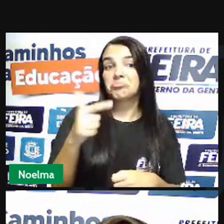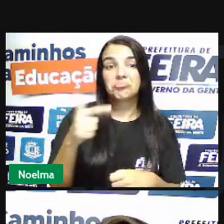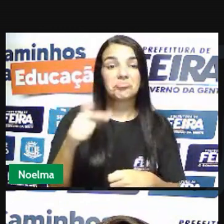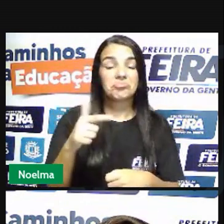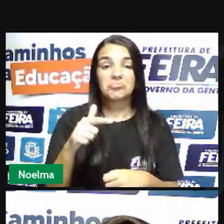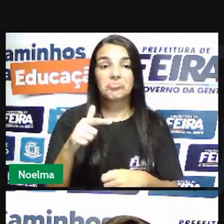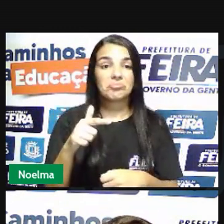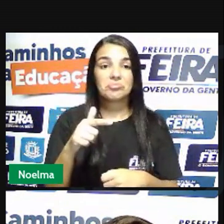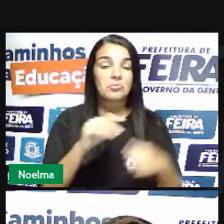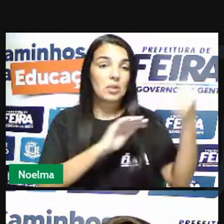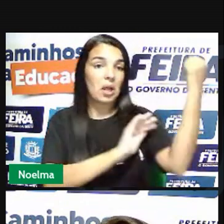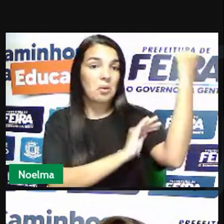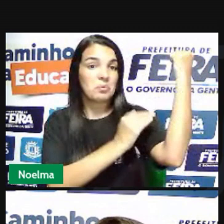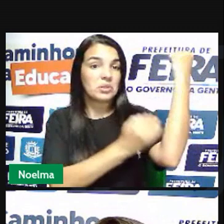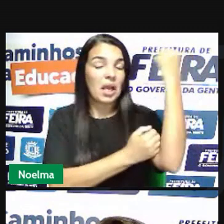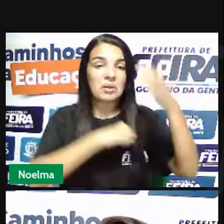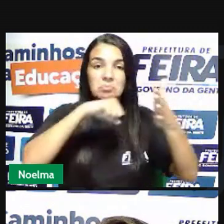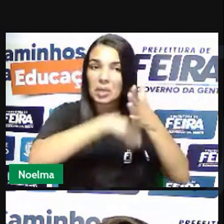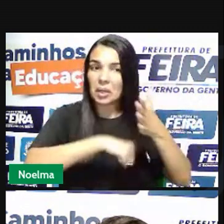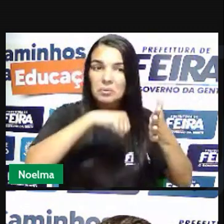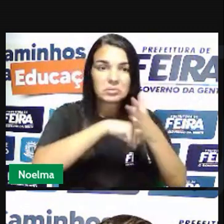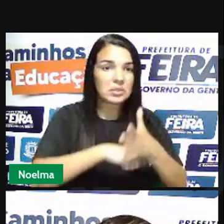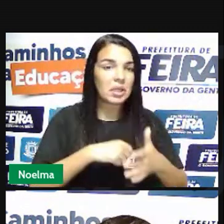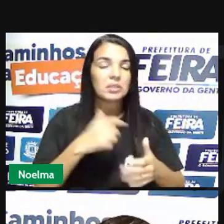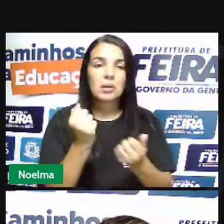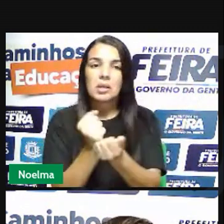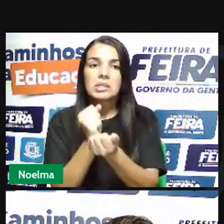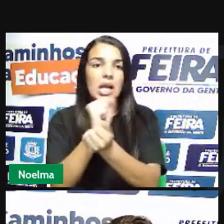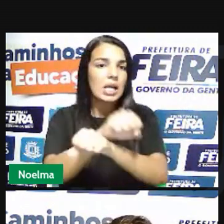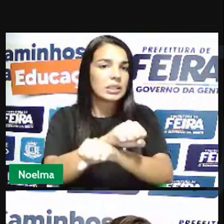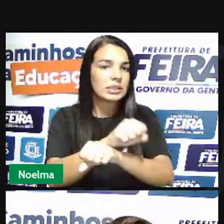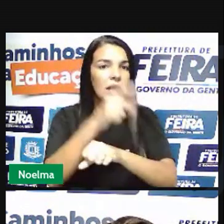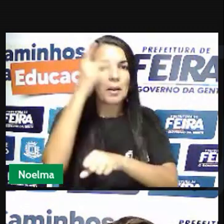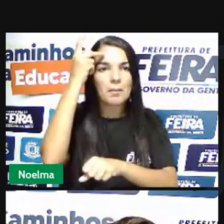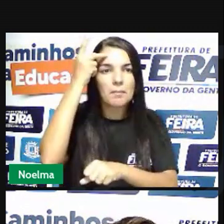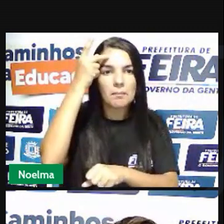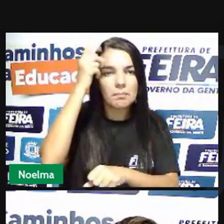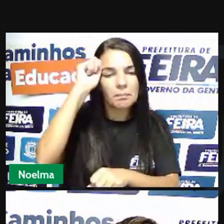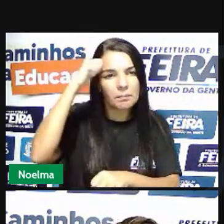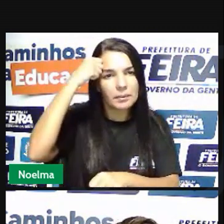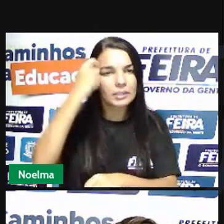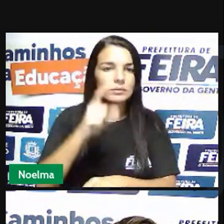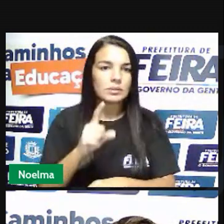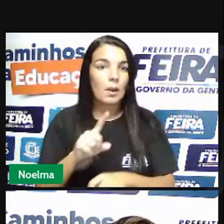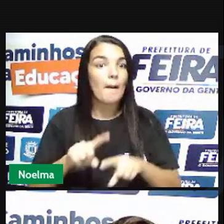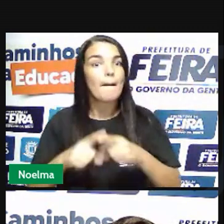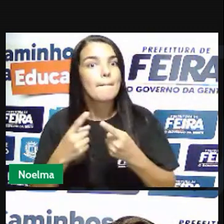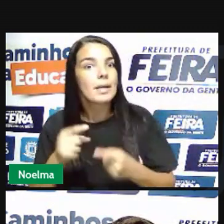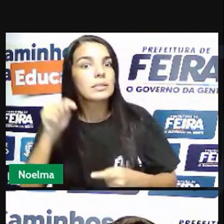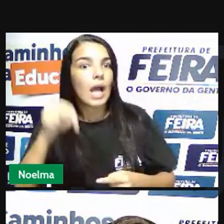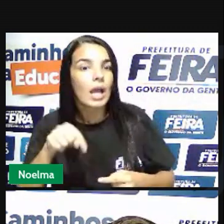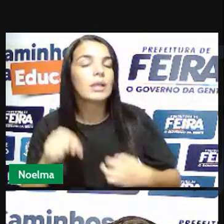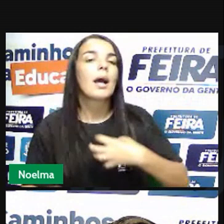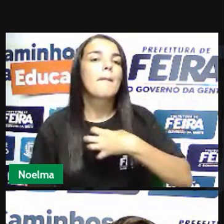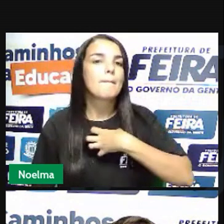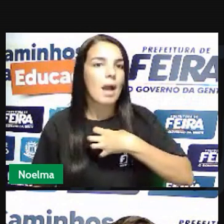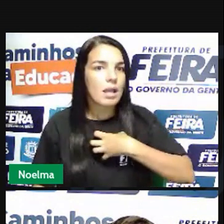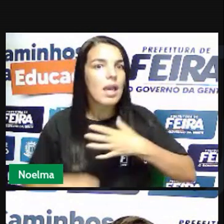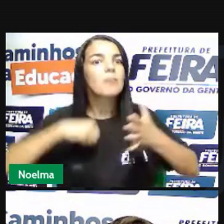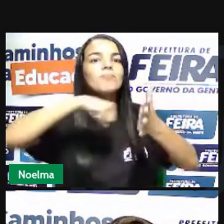não lutaram contra o racismo, contra a escravidão, não. Mas já a Conjuração